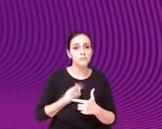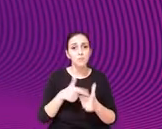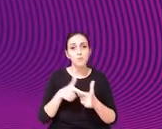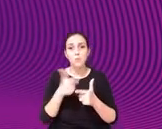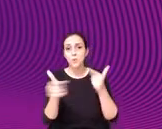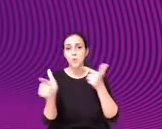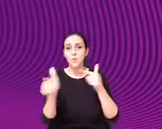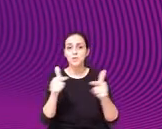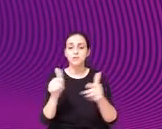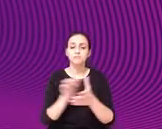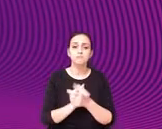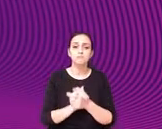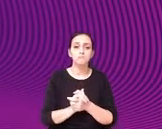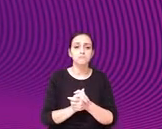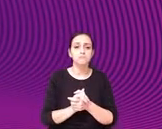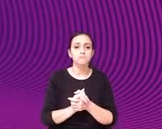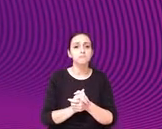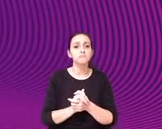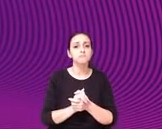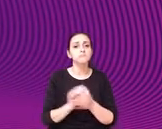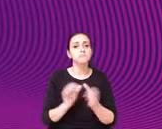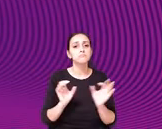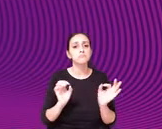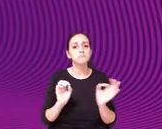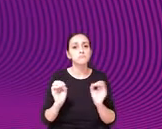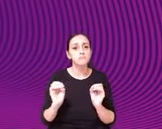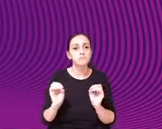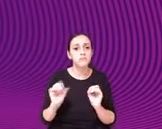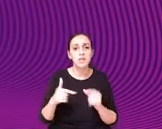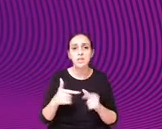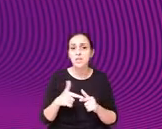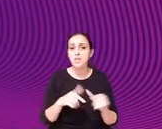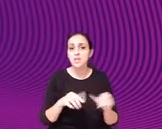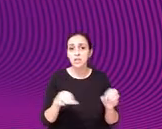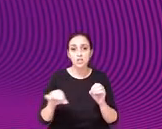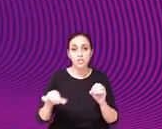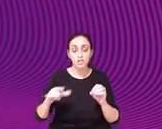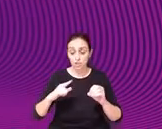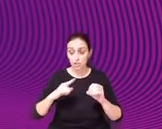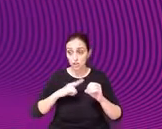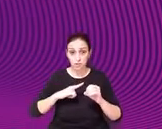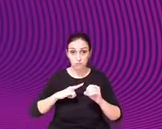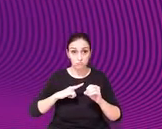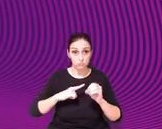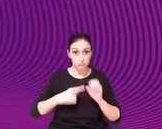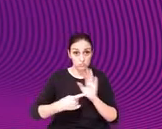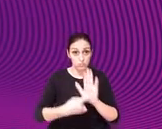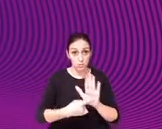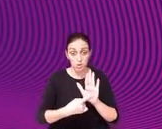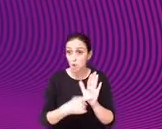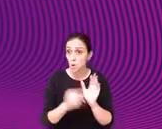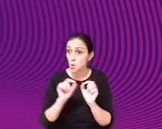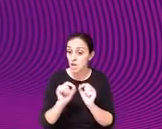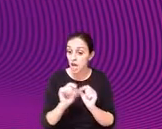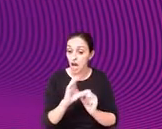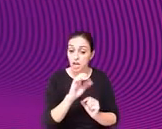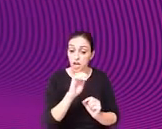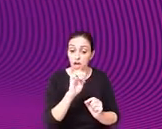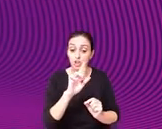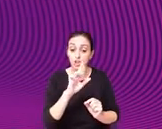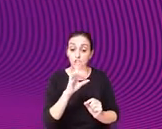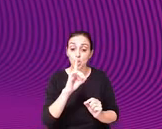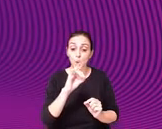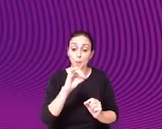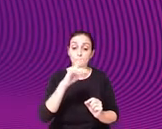eupneica, sem absolutamente nenhuma demonstração sugestiva de cardiopatia. E o laboratório,